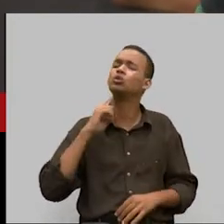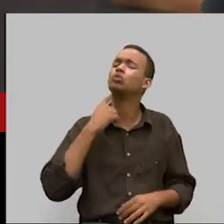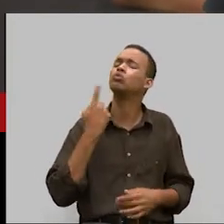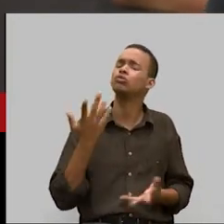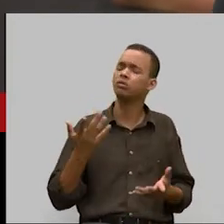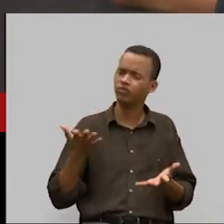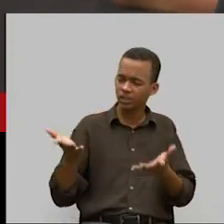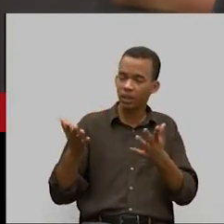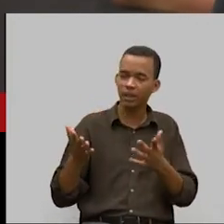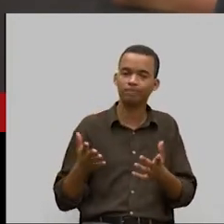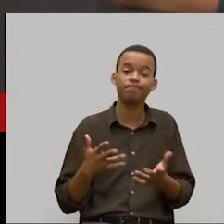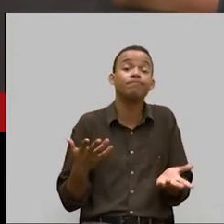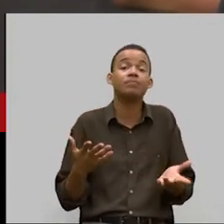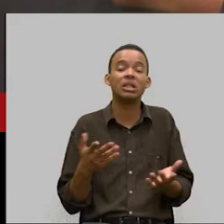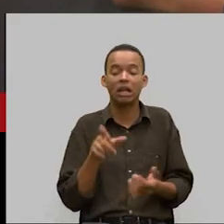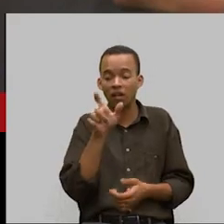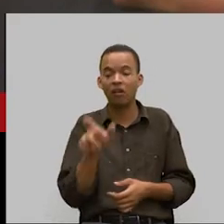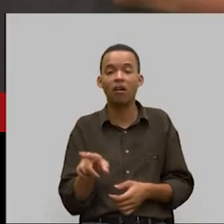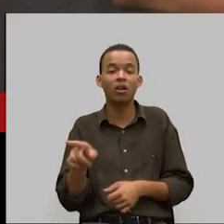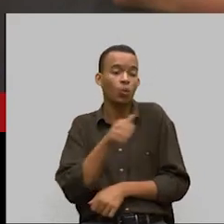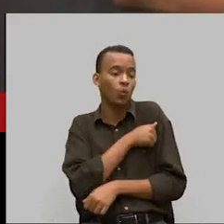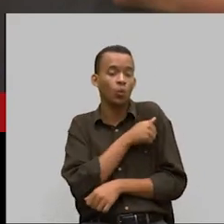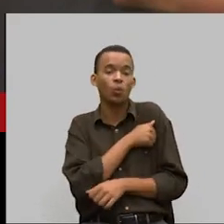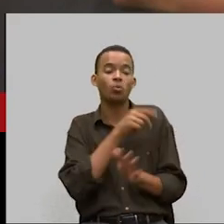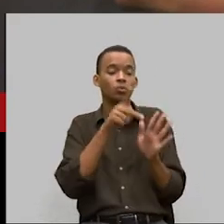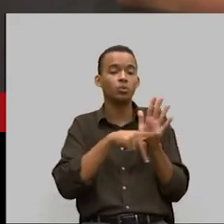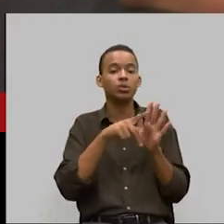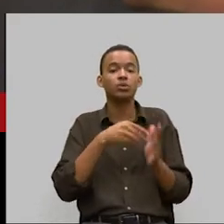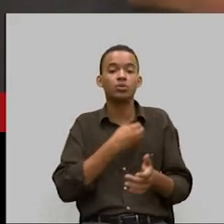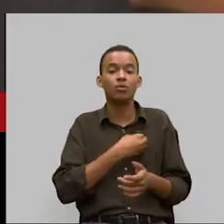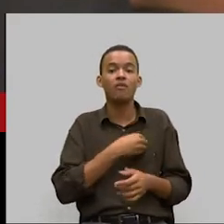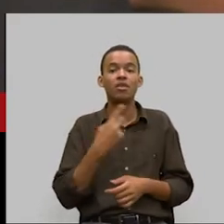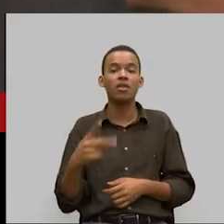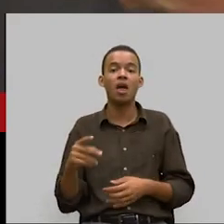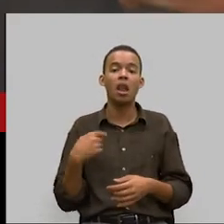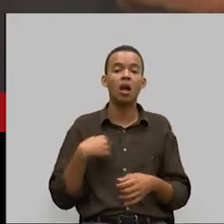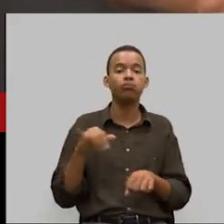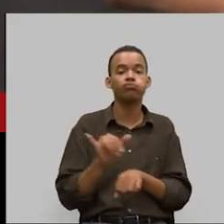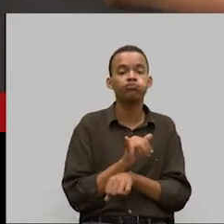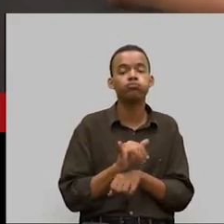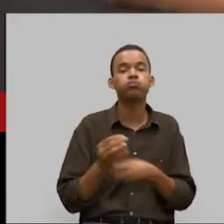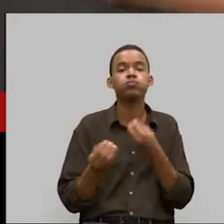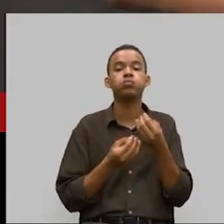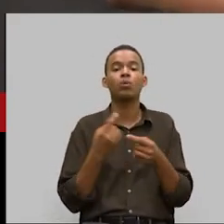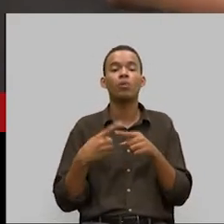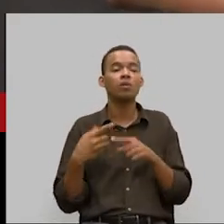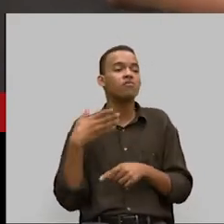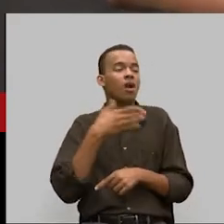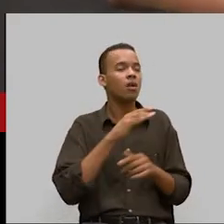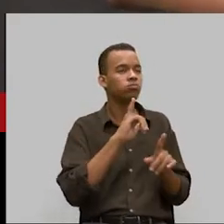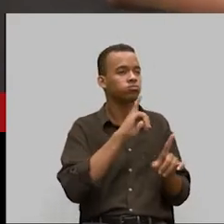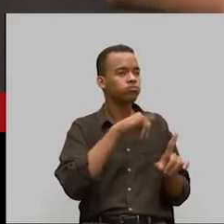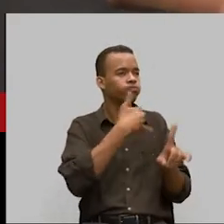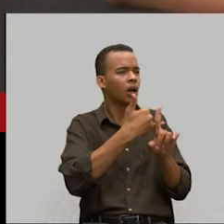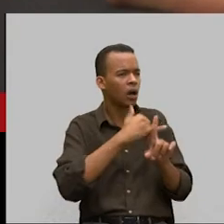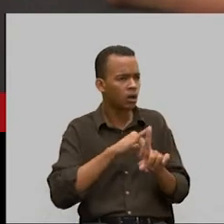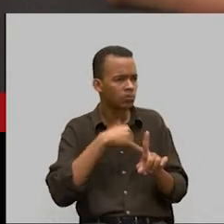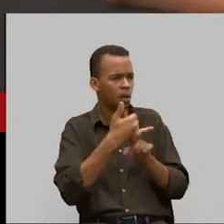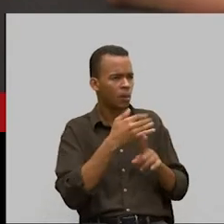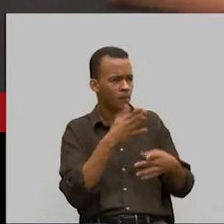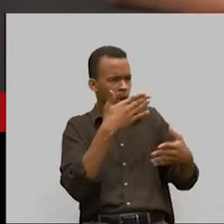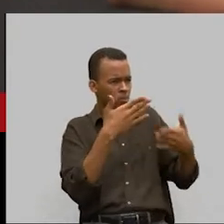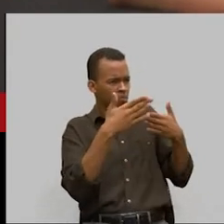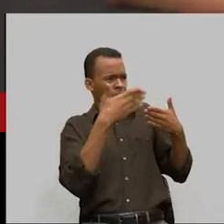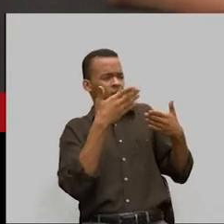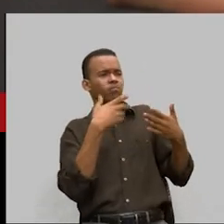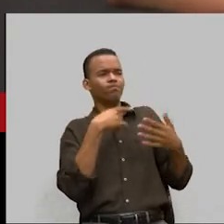Dele como que ele vai criar projeto de vida o adolescente que vai pra cidade e ouve isso na sua sala de aula